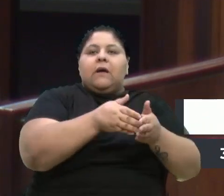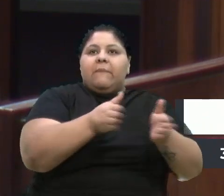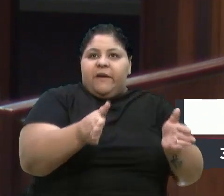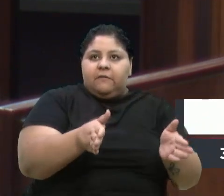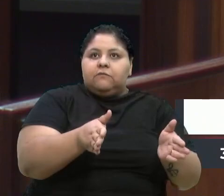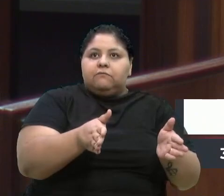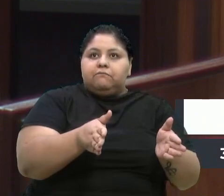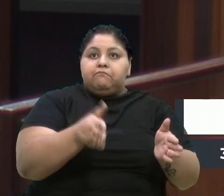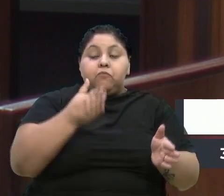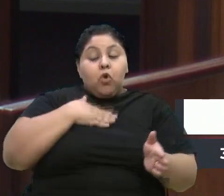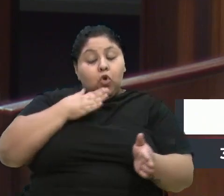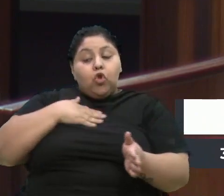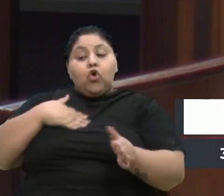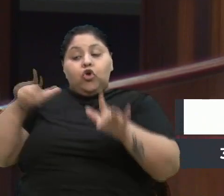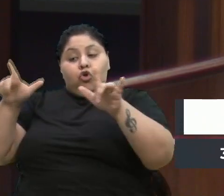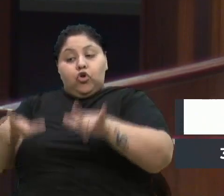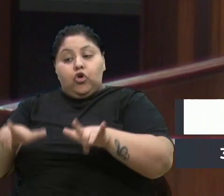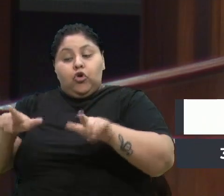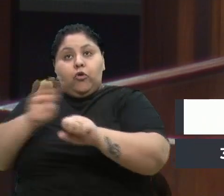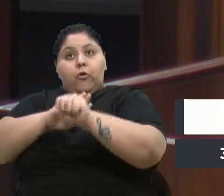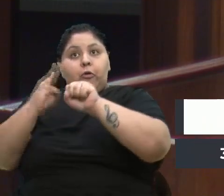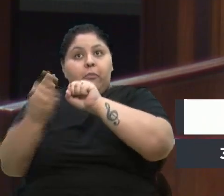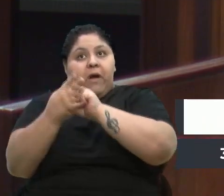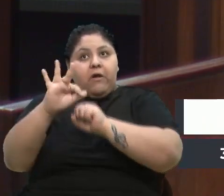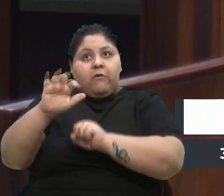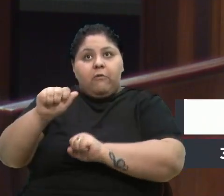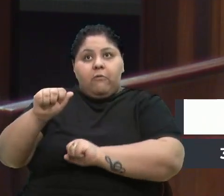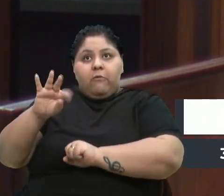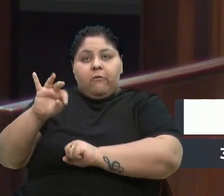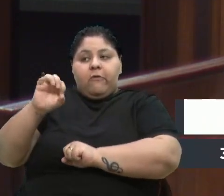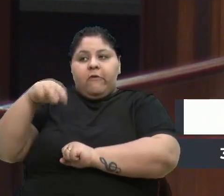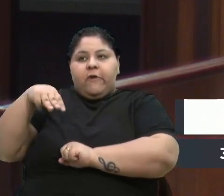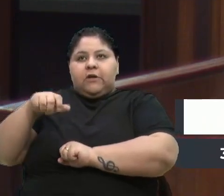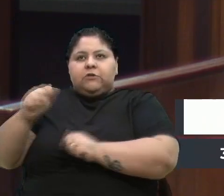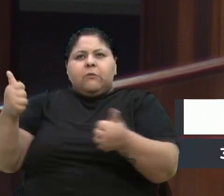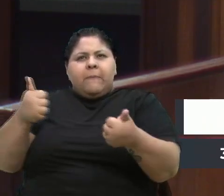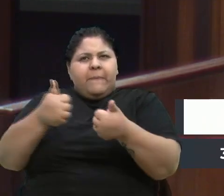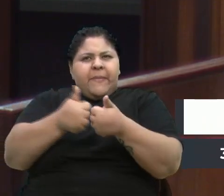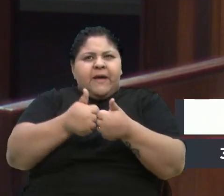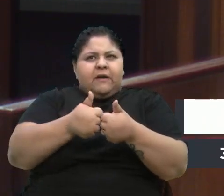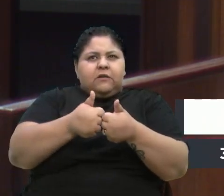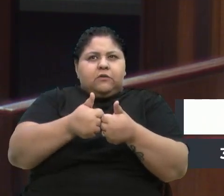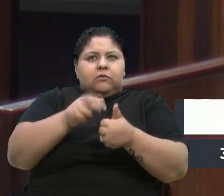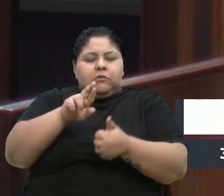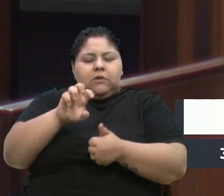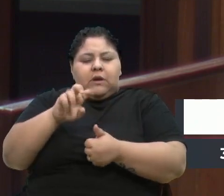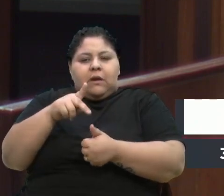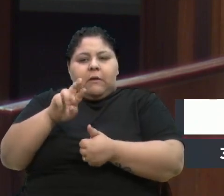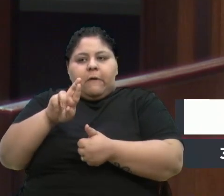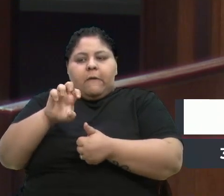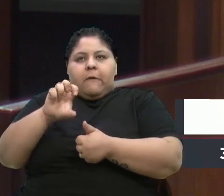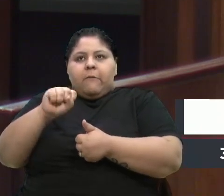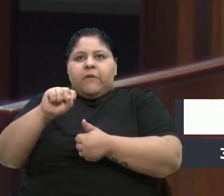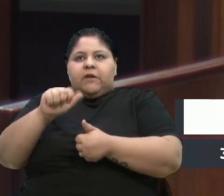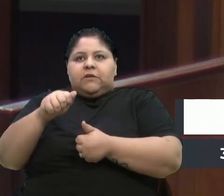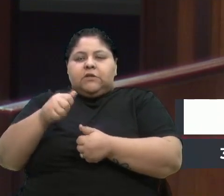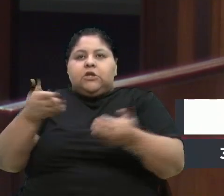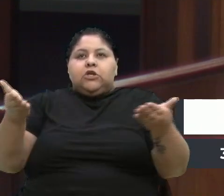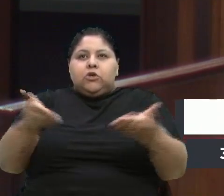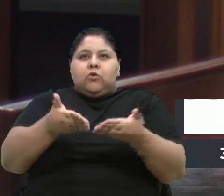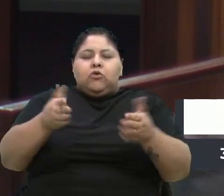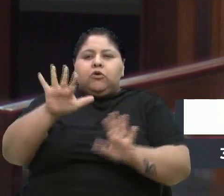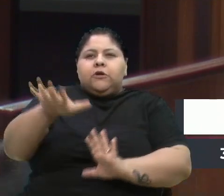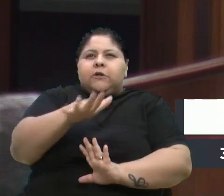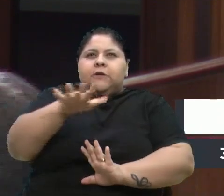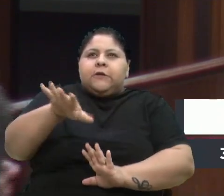nosso campus fica no bairro Fátima, vizinho à represa, e hoje a gente conta com aproximadamente